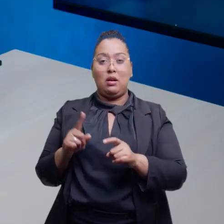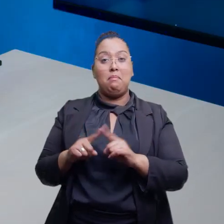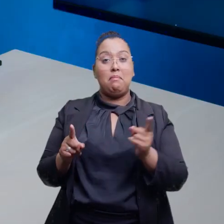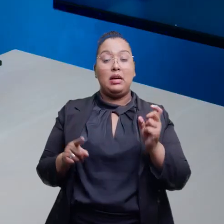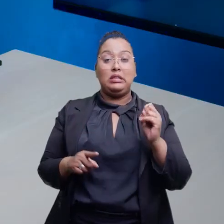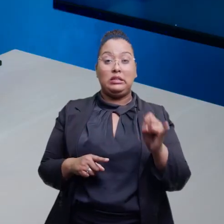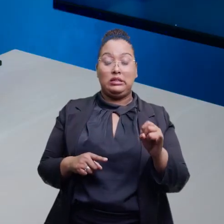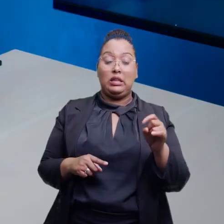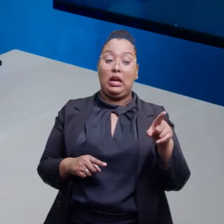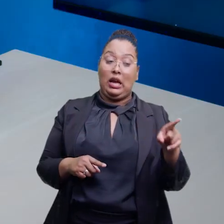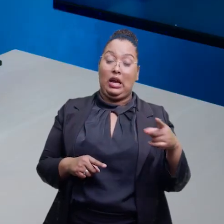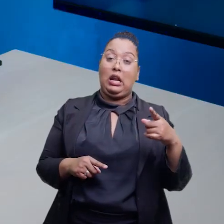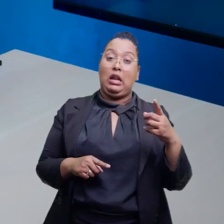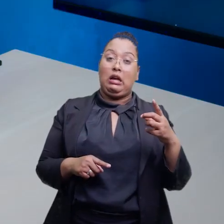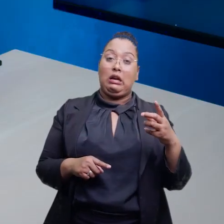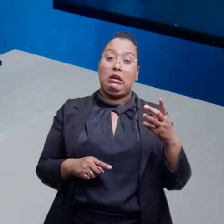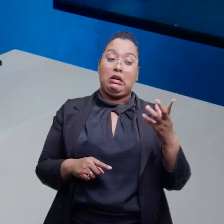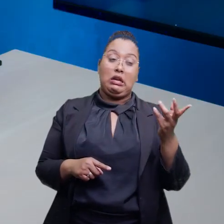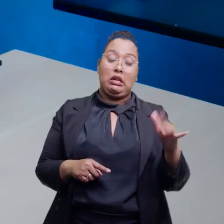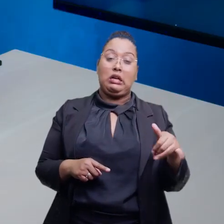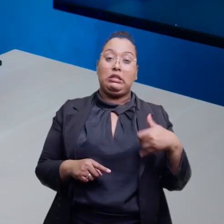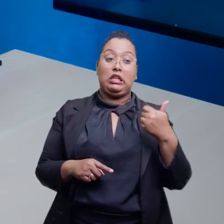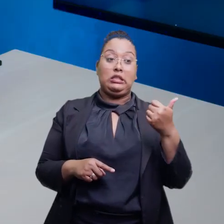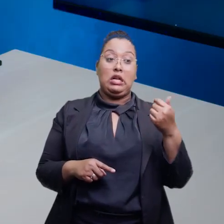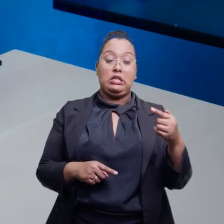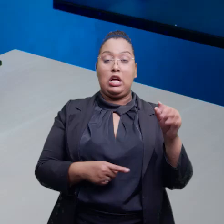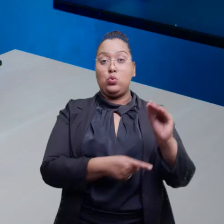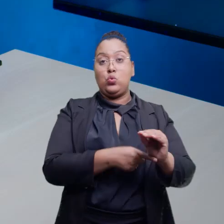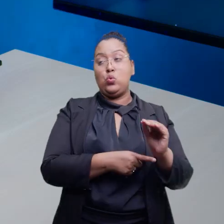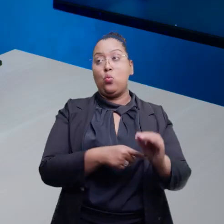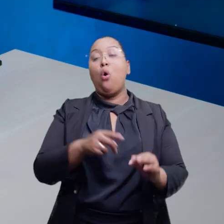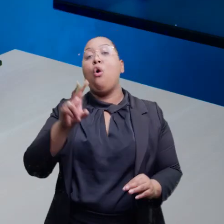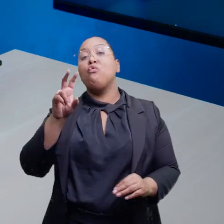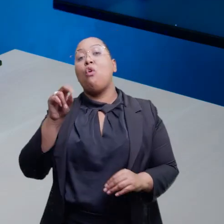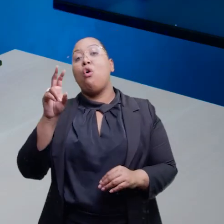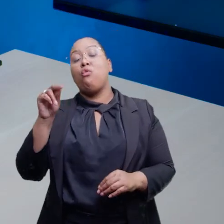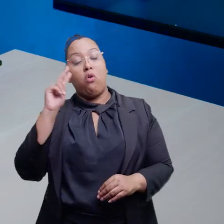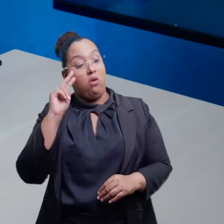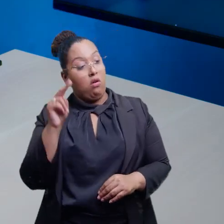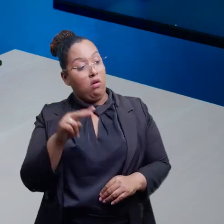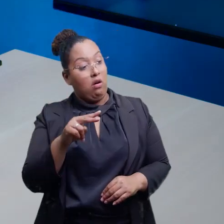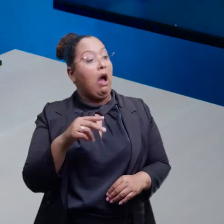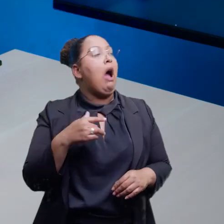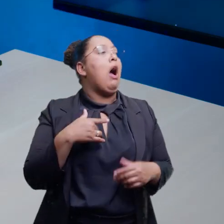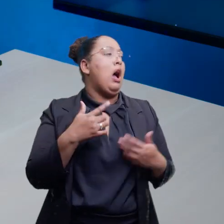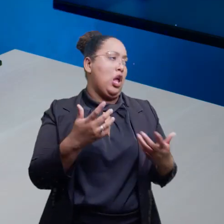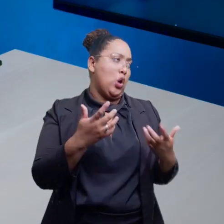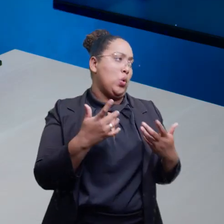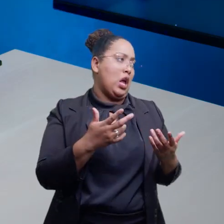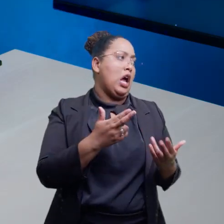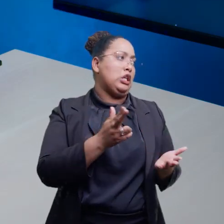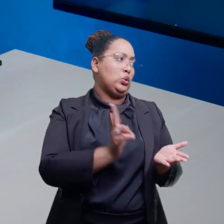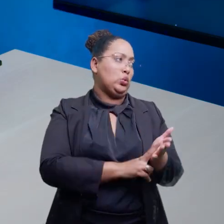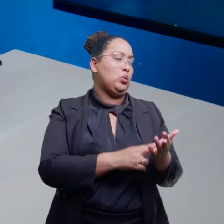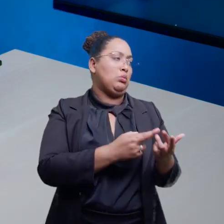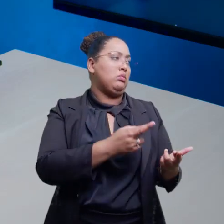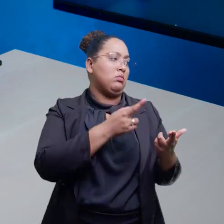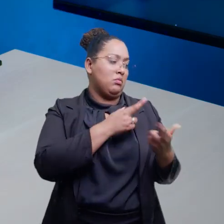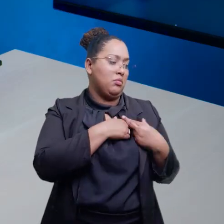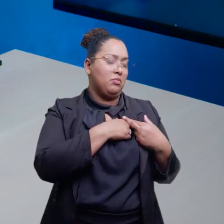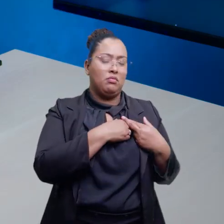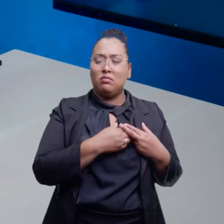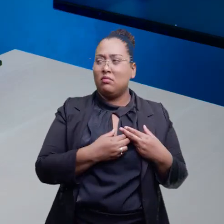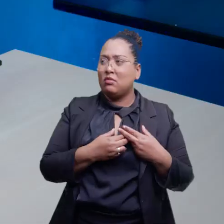claro que se eventualmente uma criança está num acolhimento, ela está lá com 17 anos de idade, aparece um avô com possibilidade de se